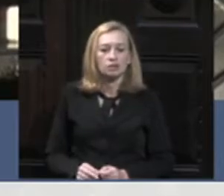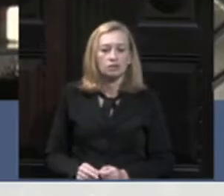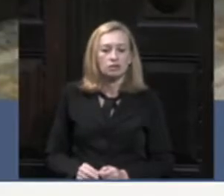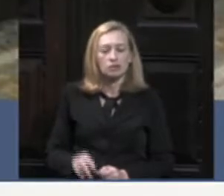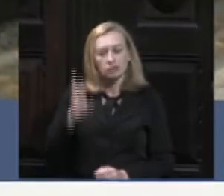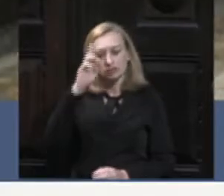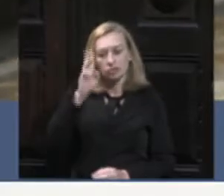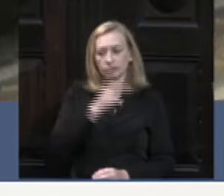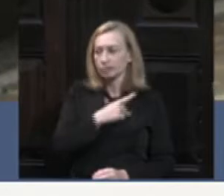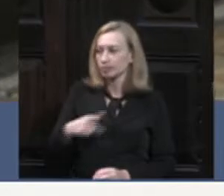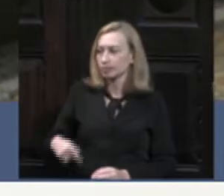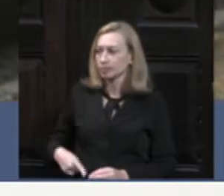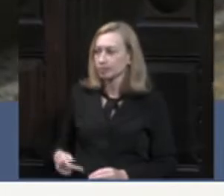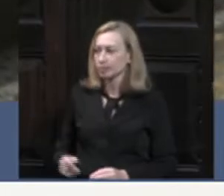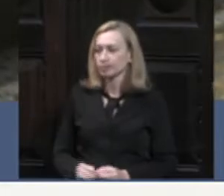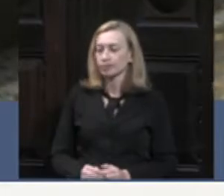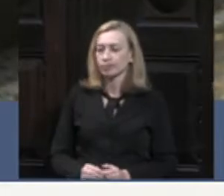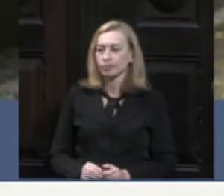Senhor presidente,